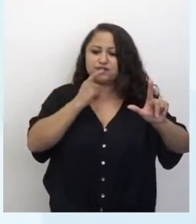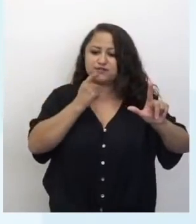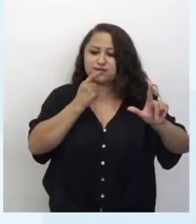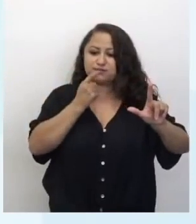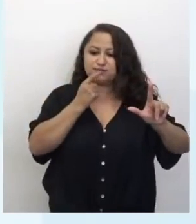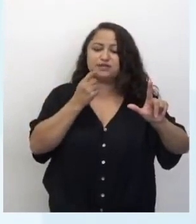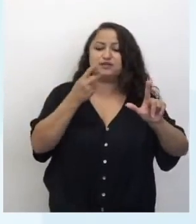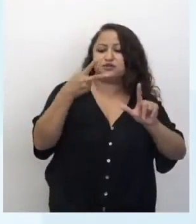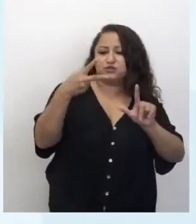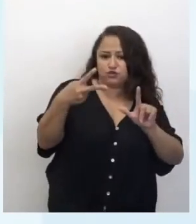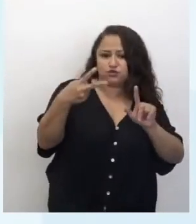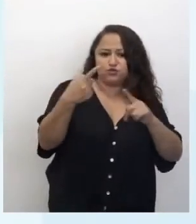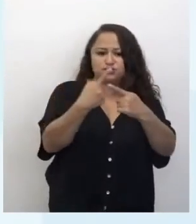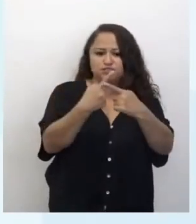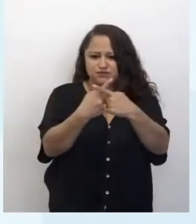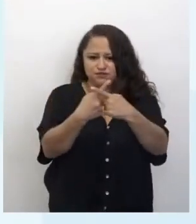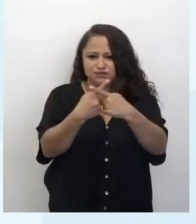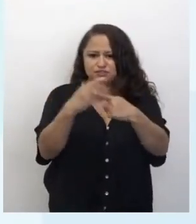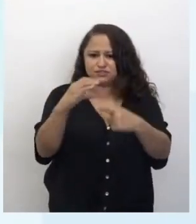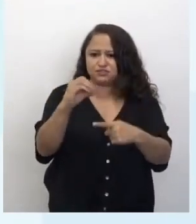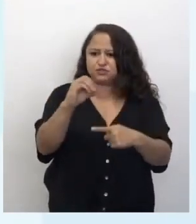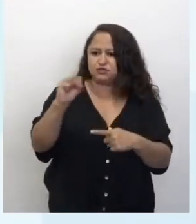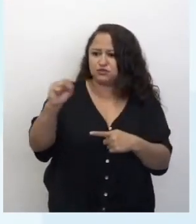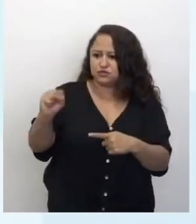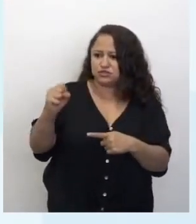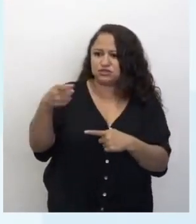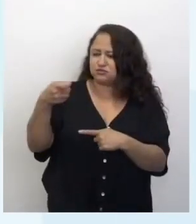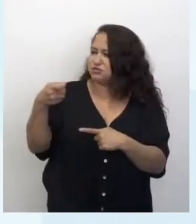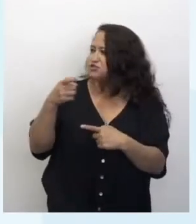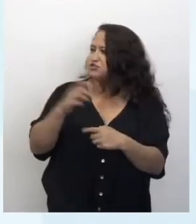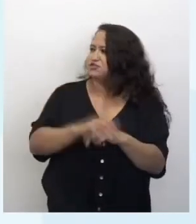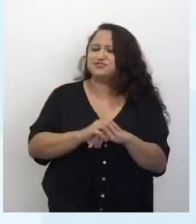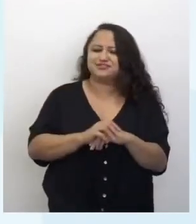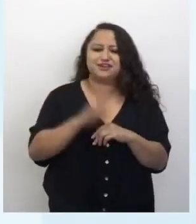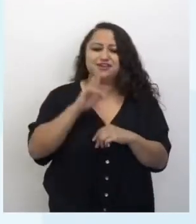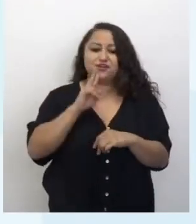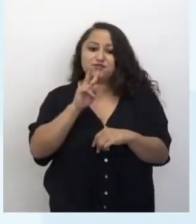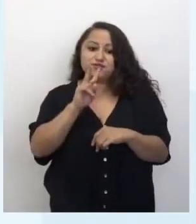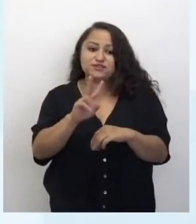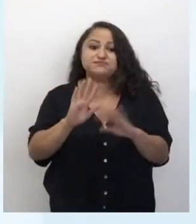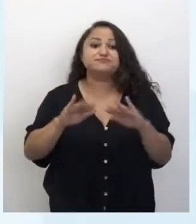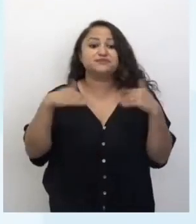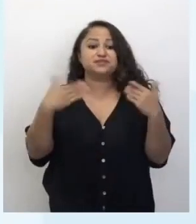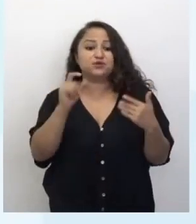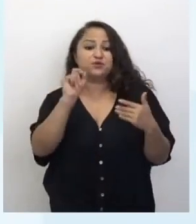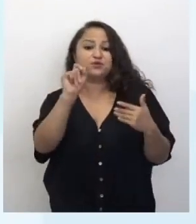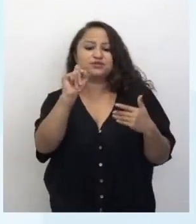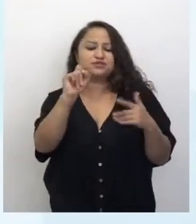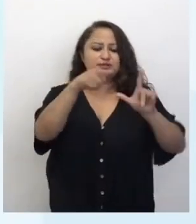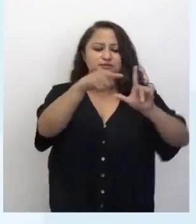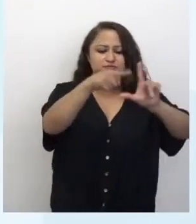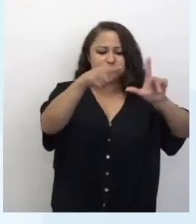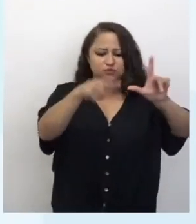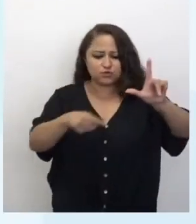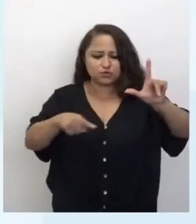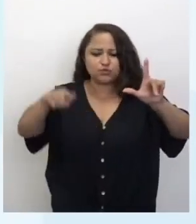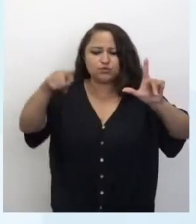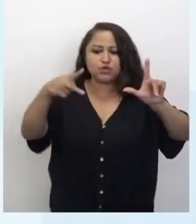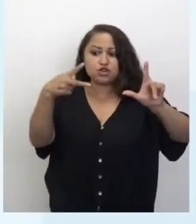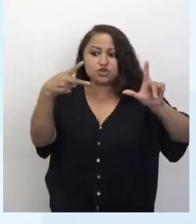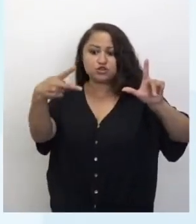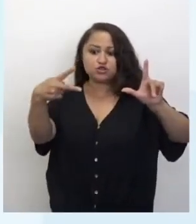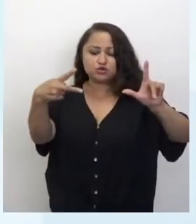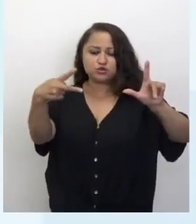de x. Então, olha a resolução. Então, esse gráfico ele está ampliado 2 unidades. Ele